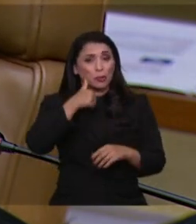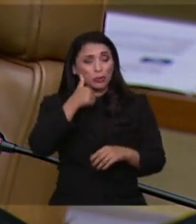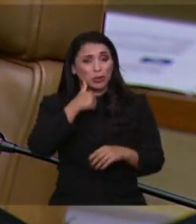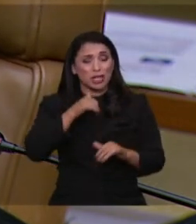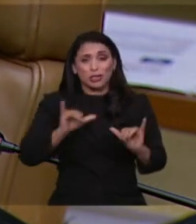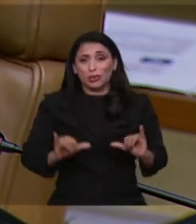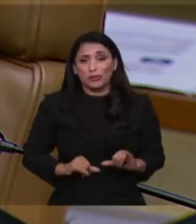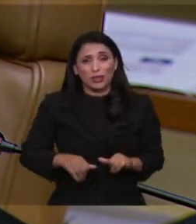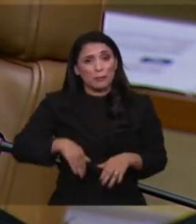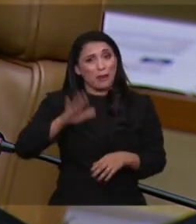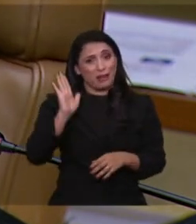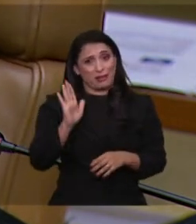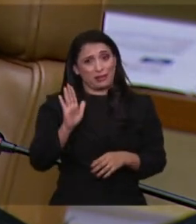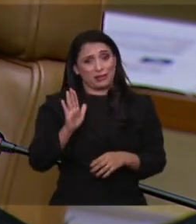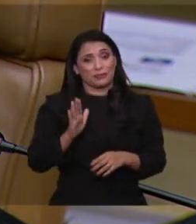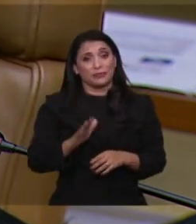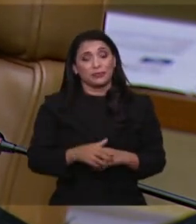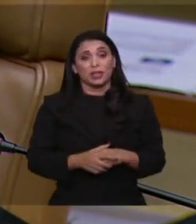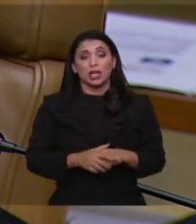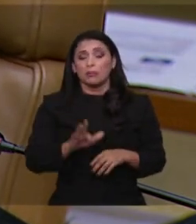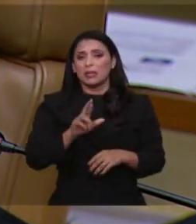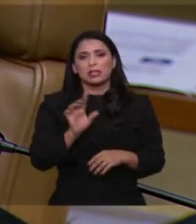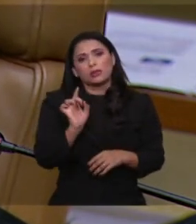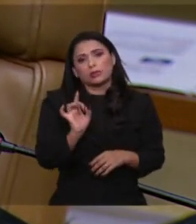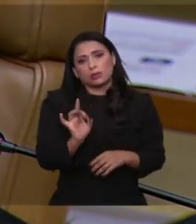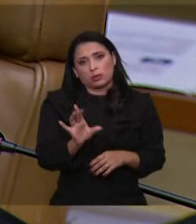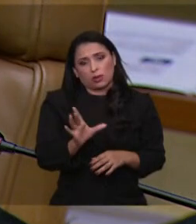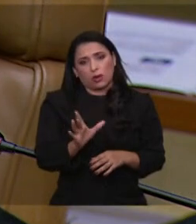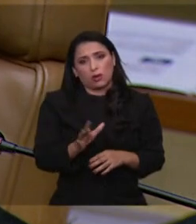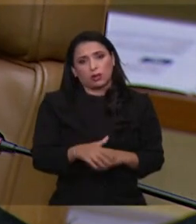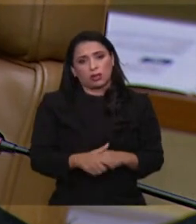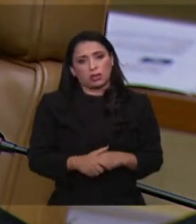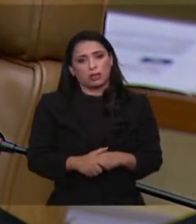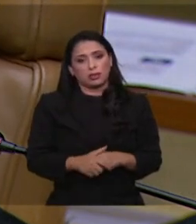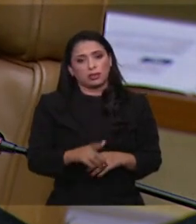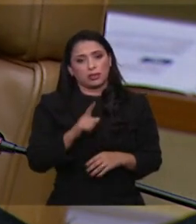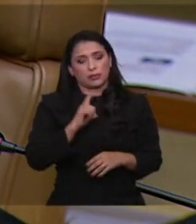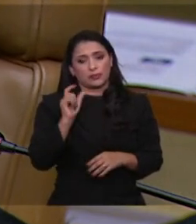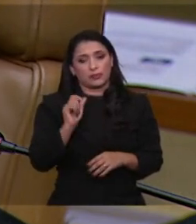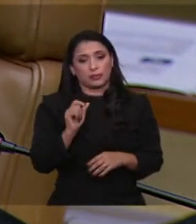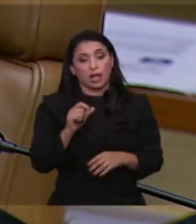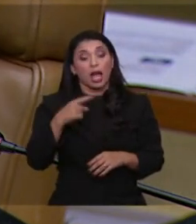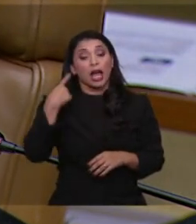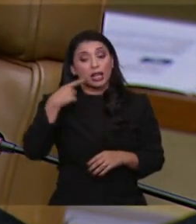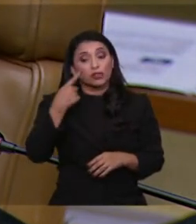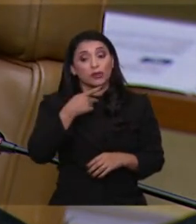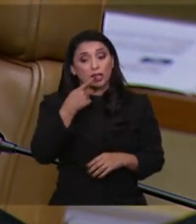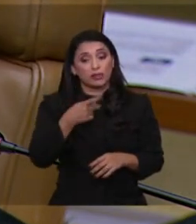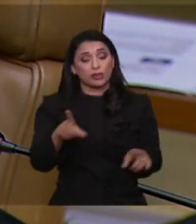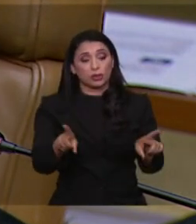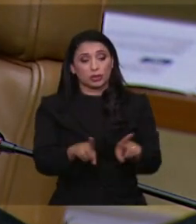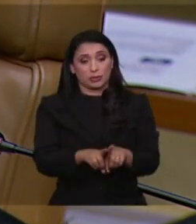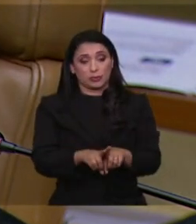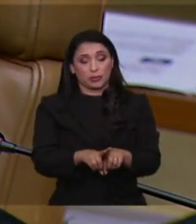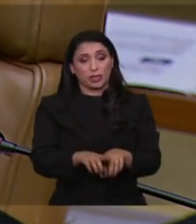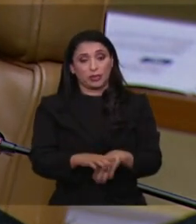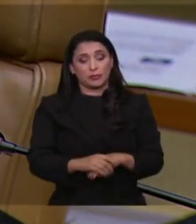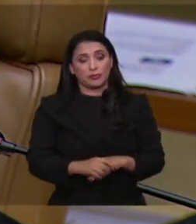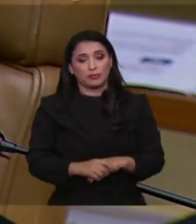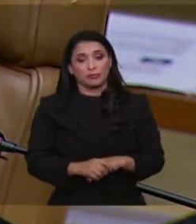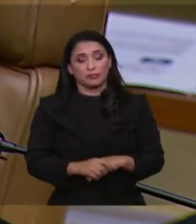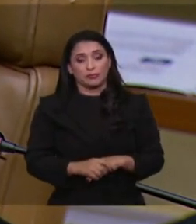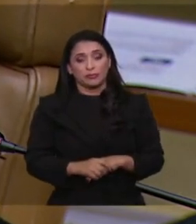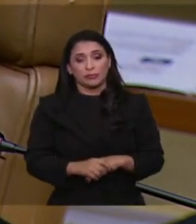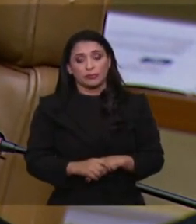a isso, mas não só em relação a isso. E mesmo a nobre advogada pontuou que